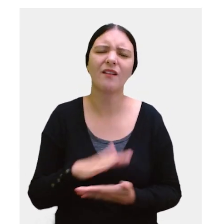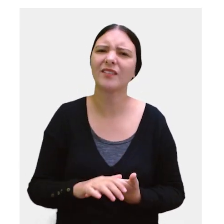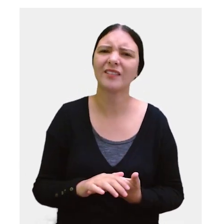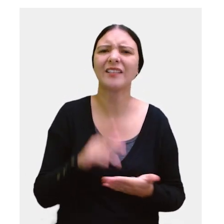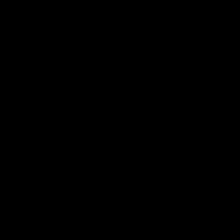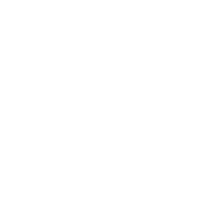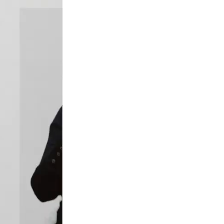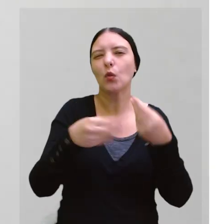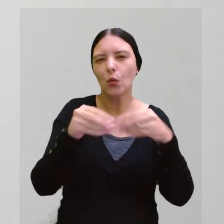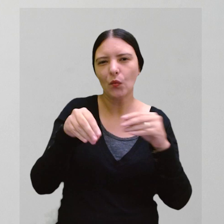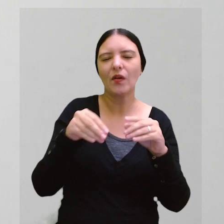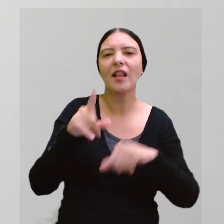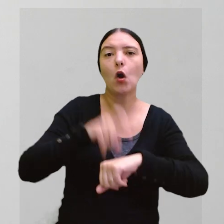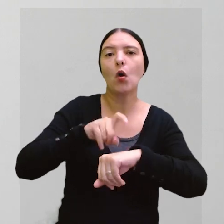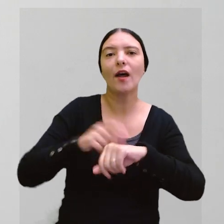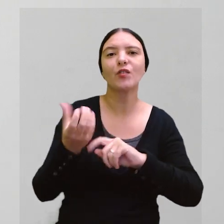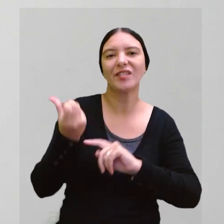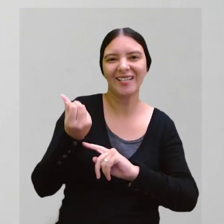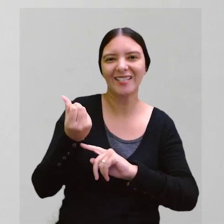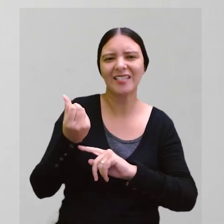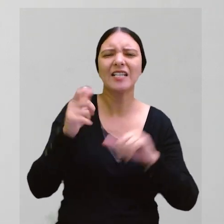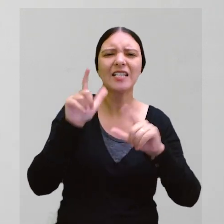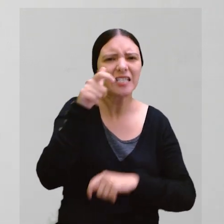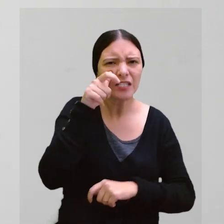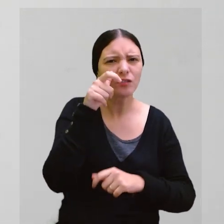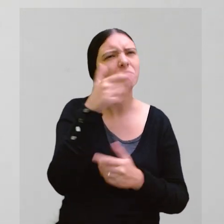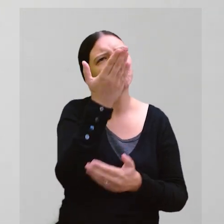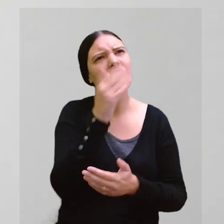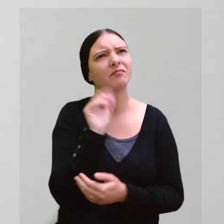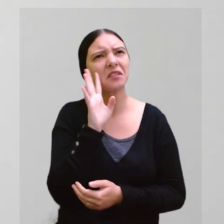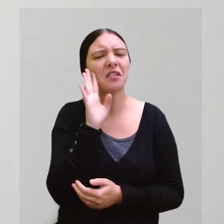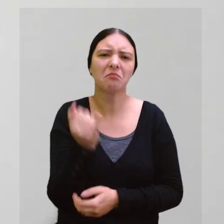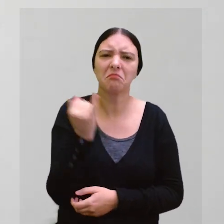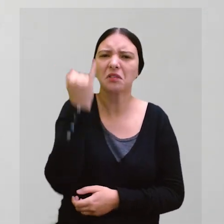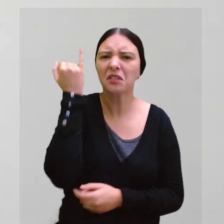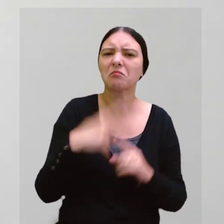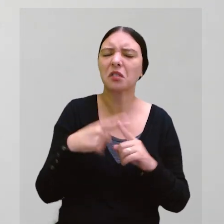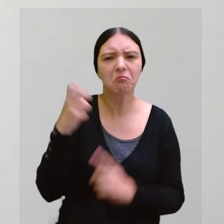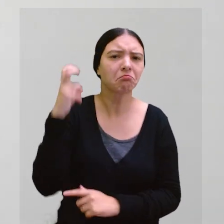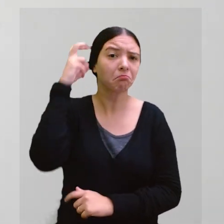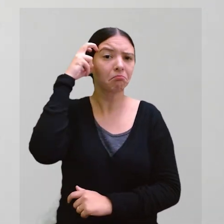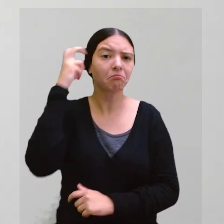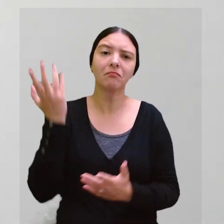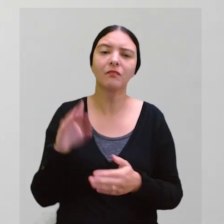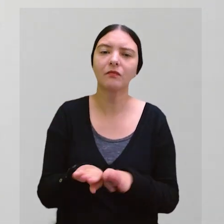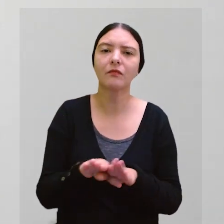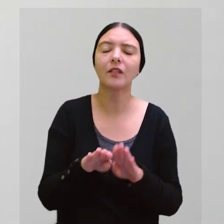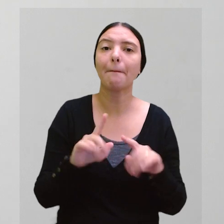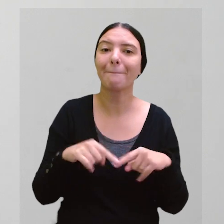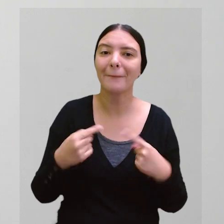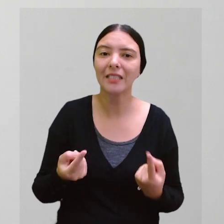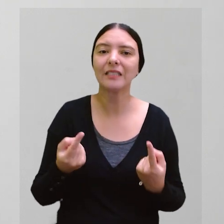verdade, ela foi ver a novela das 6 que ela estava assistindo, sabe? Que é uma novela importante, como qualquer outra, um bem cultural como qualquer outro.